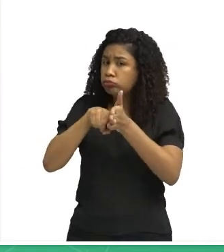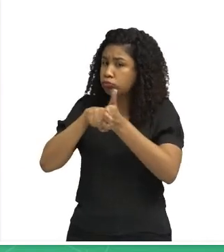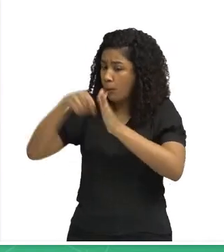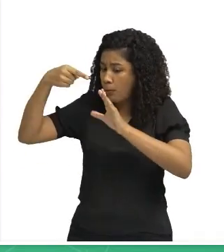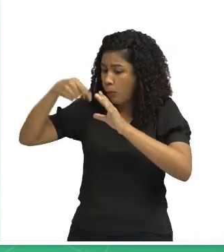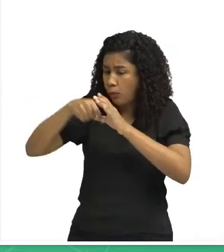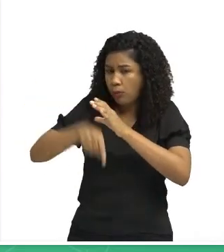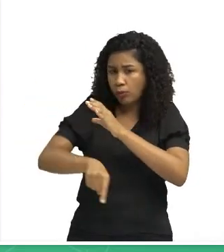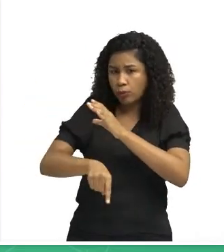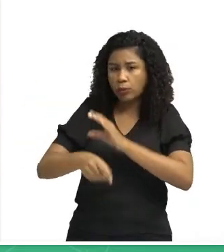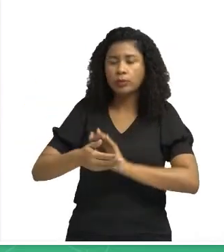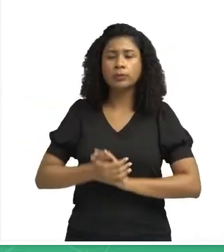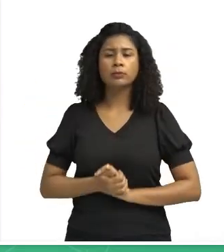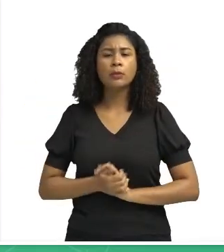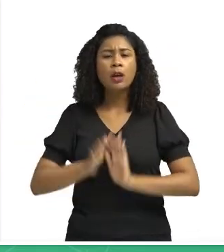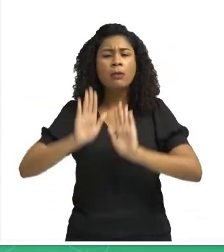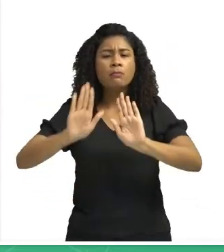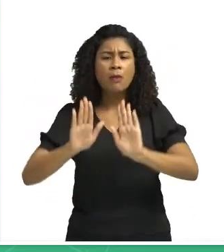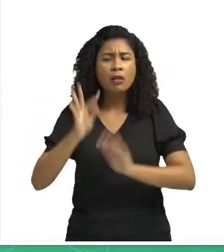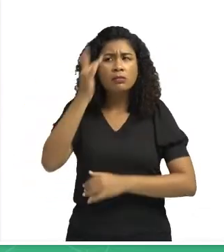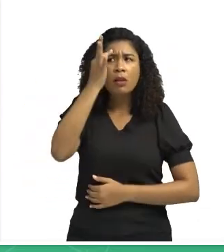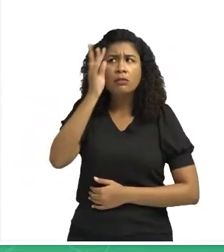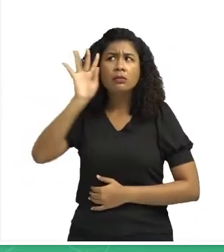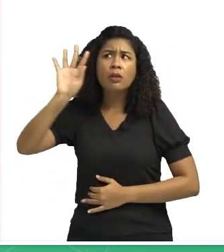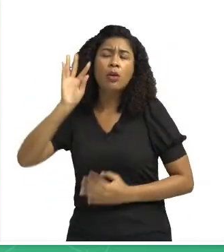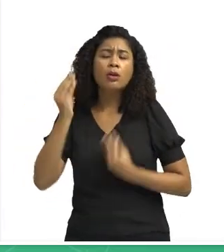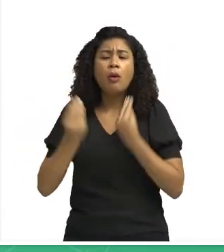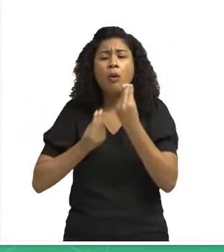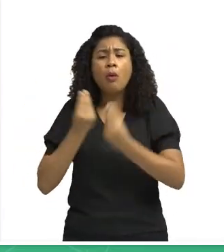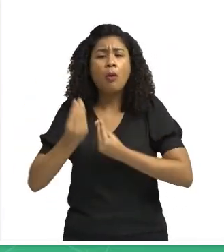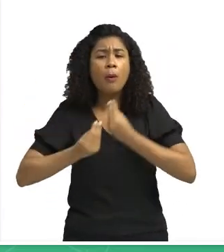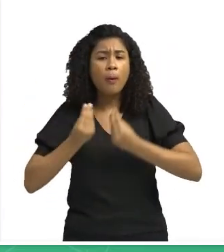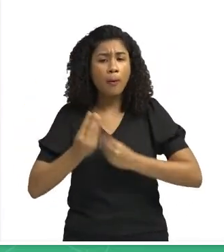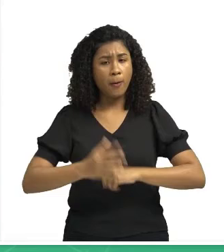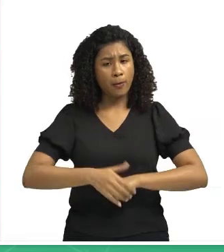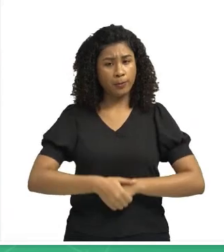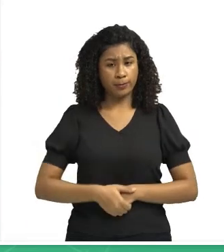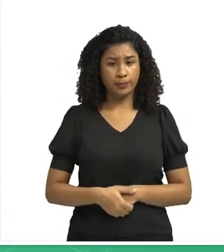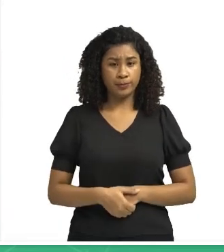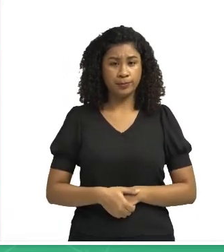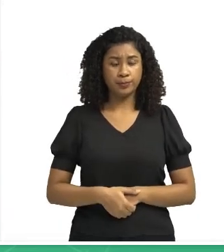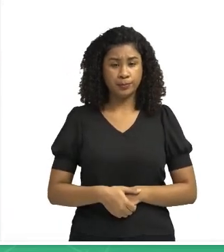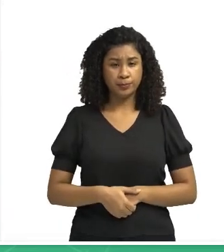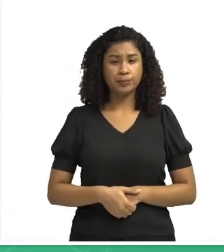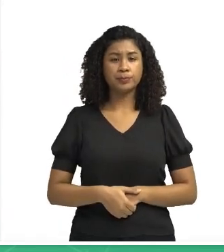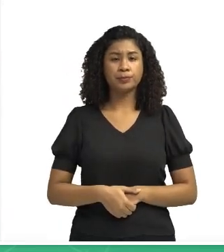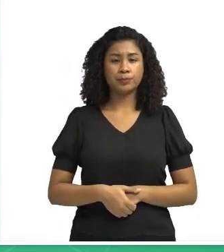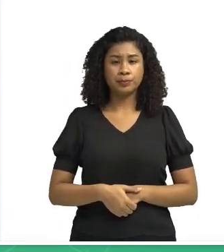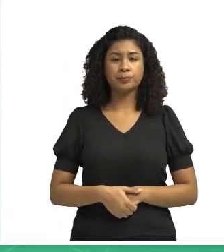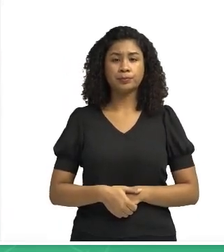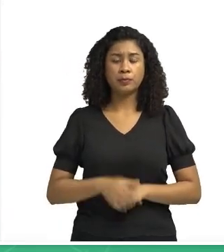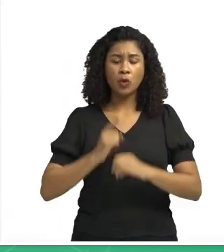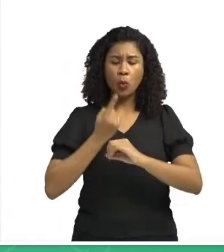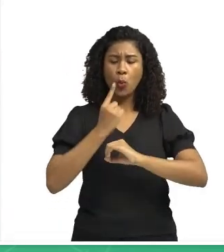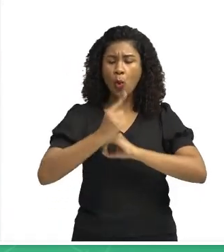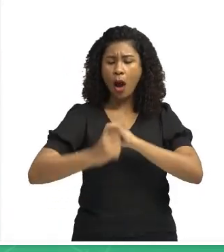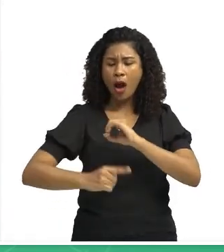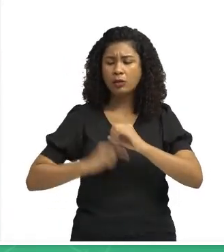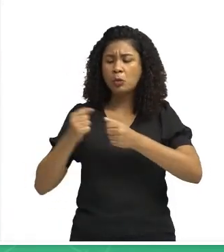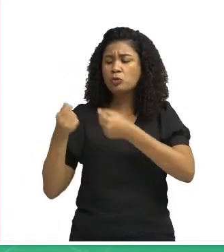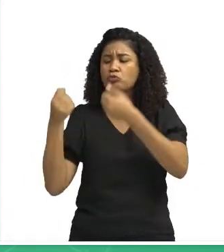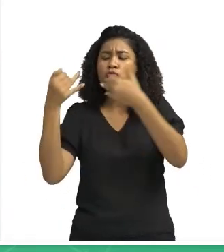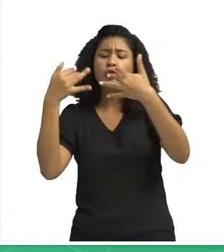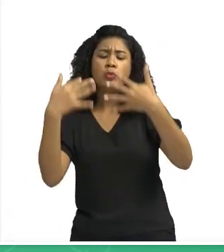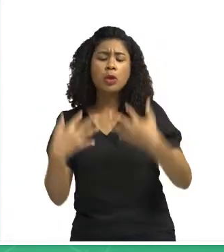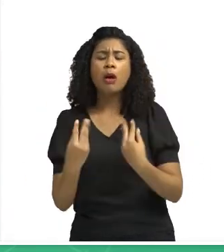seu modelo, né? Como ele descreveu o átomo? A próxima cartela ela vai nos informar, né? Então, para